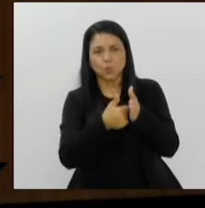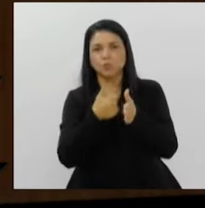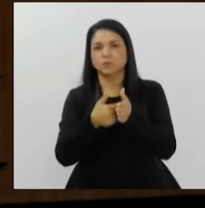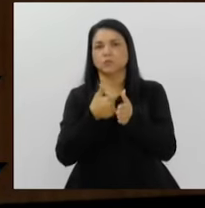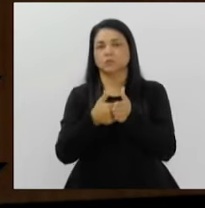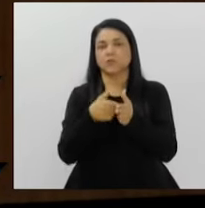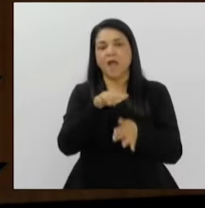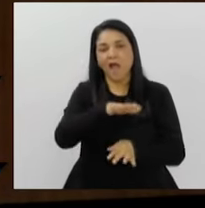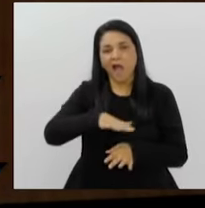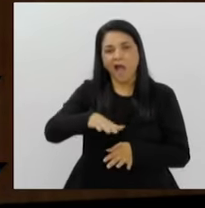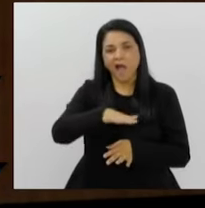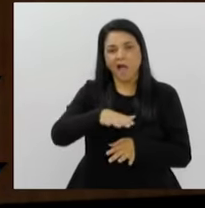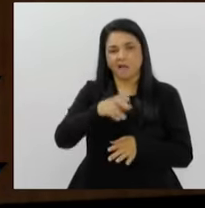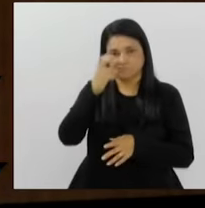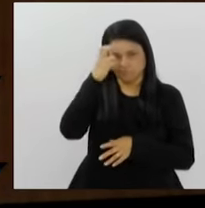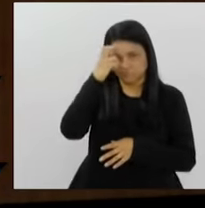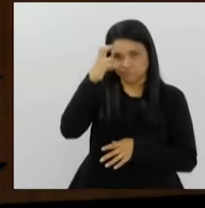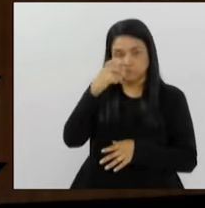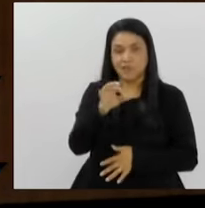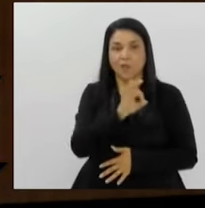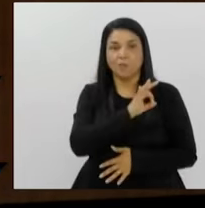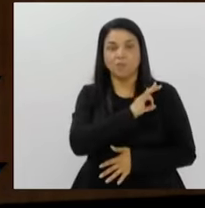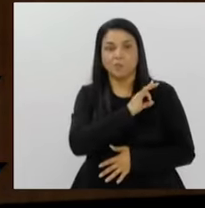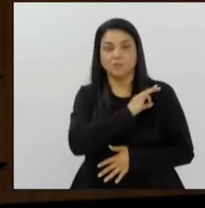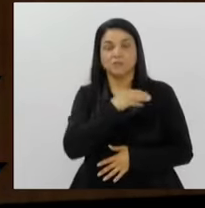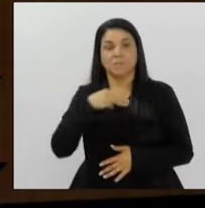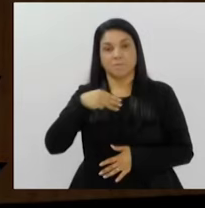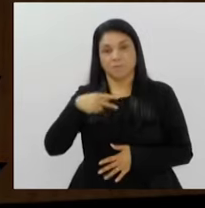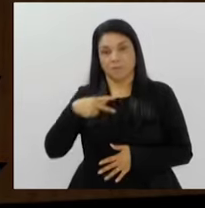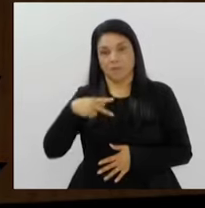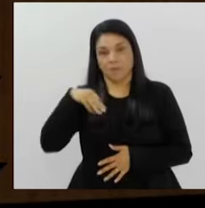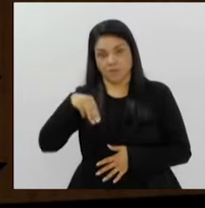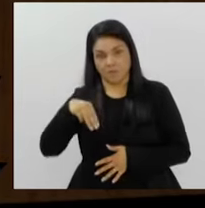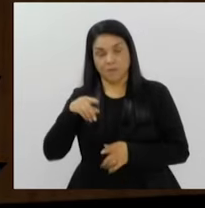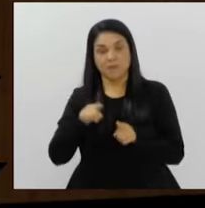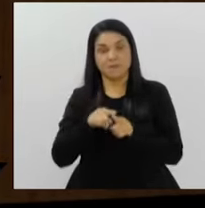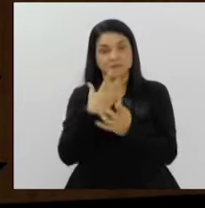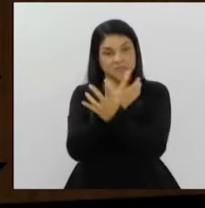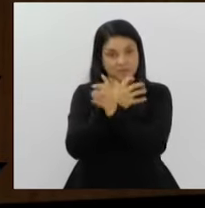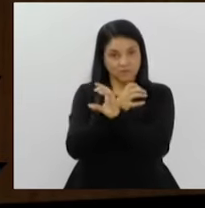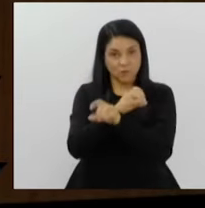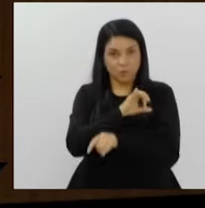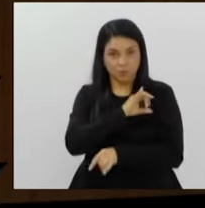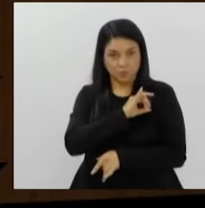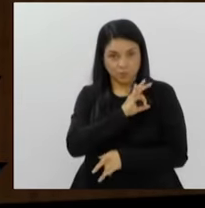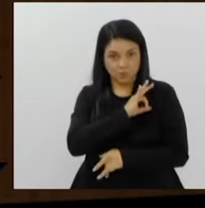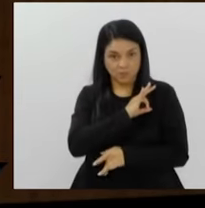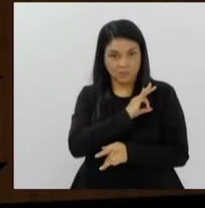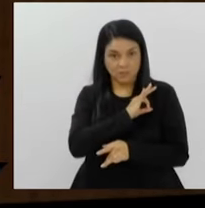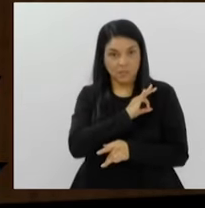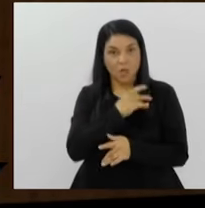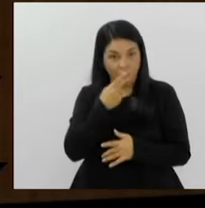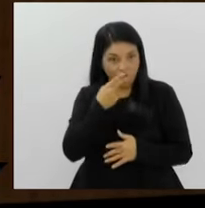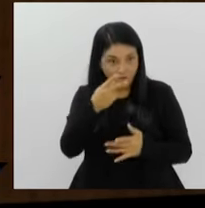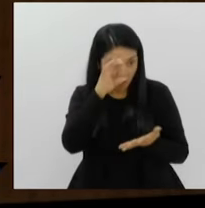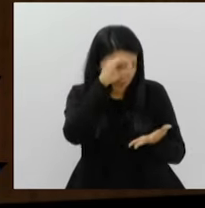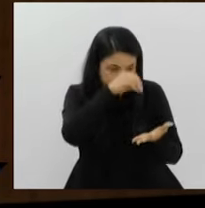as áreas de inteligência da Polícia Militar e da Polícia Civil responderam, isso que eu estou falando está lá dentro.